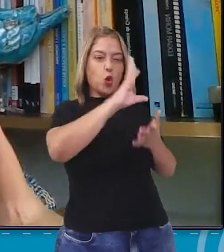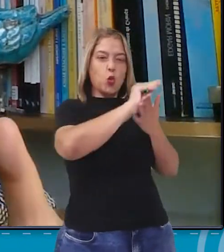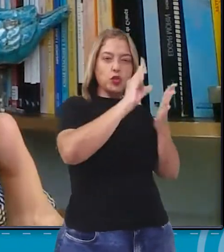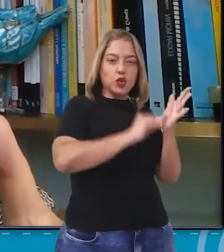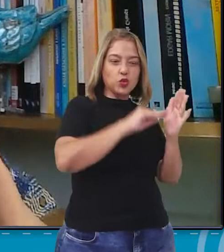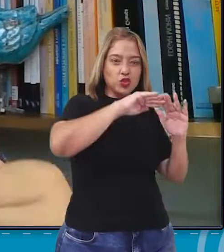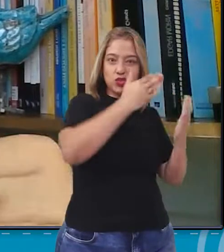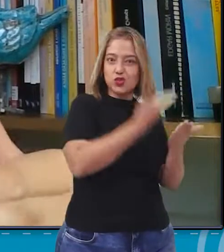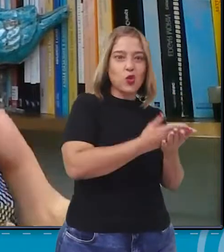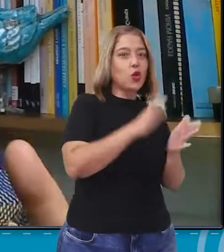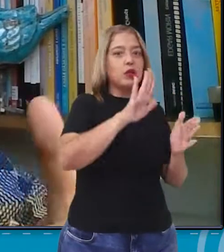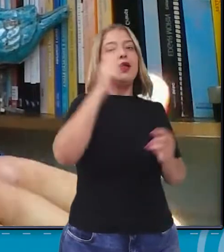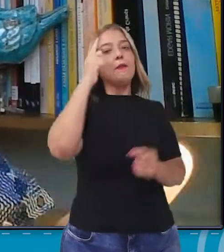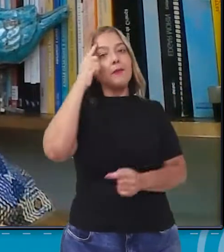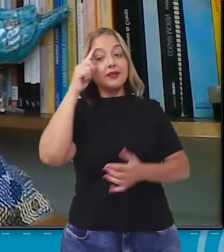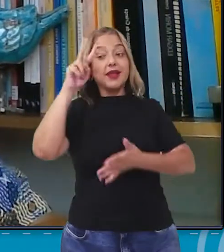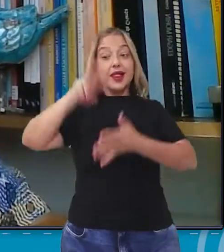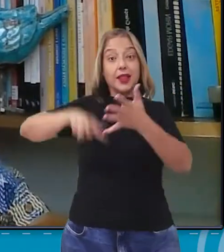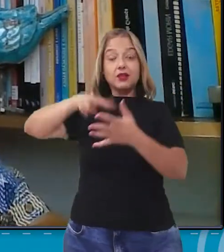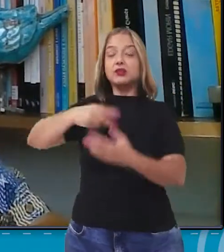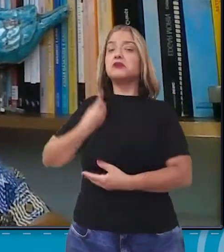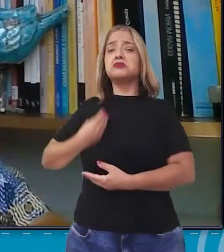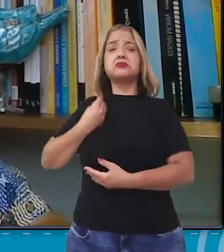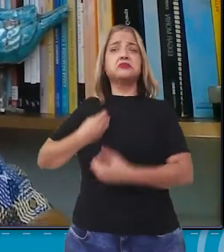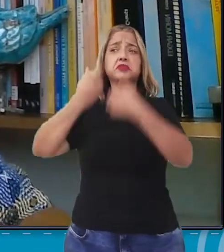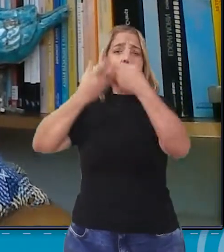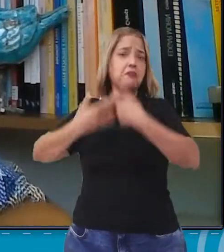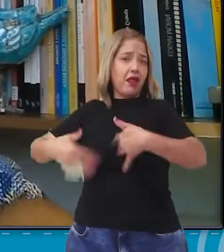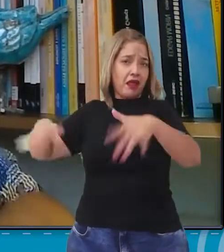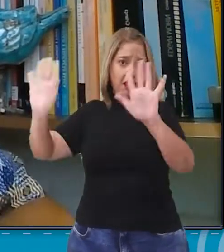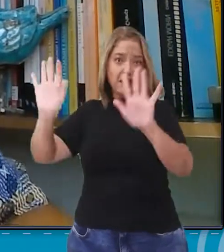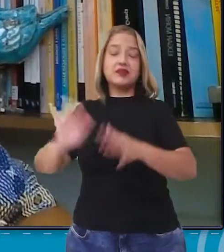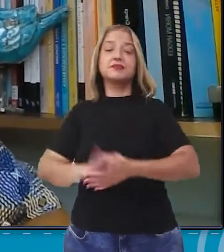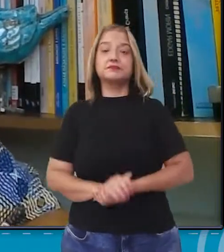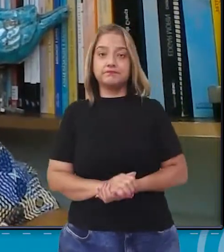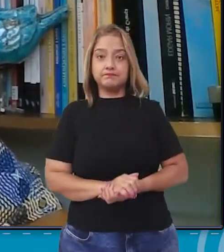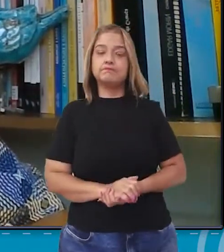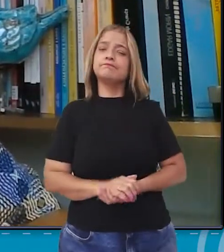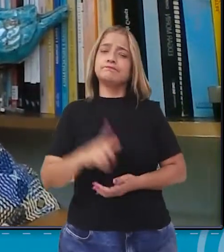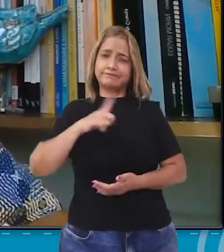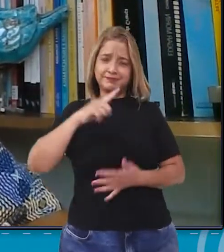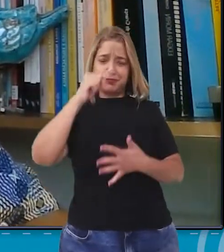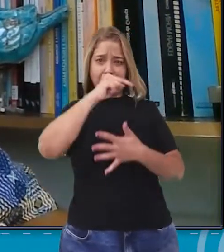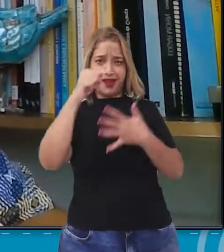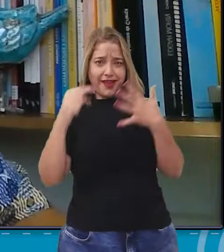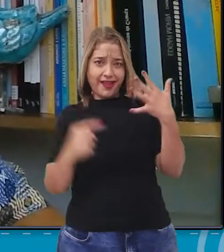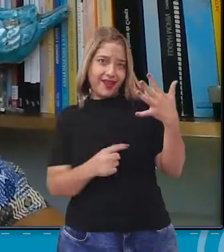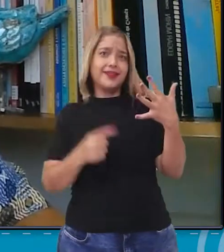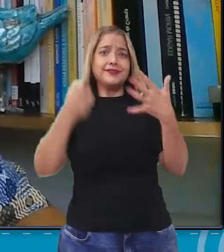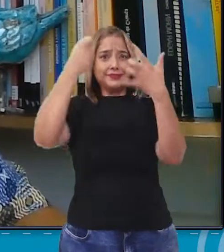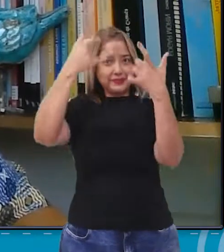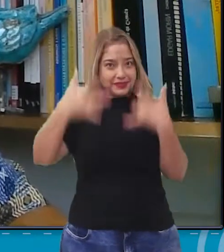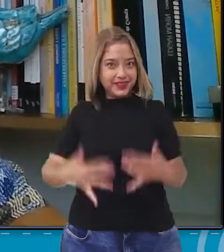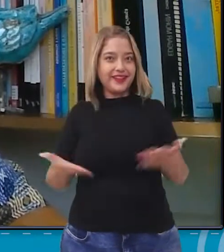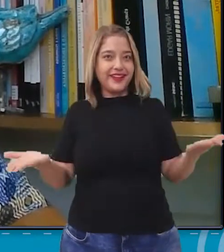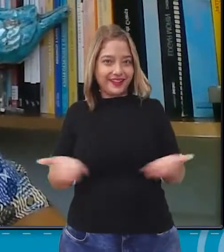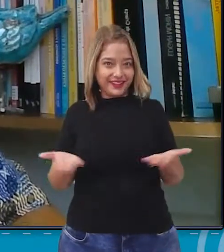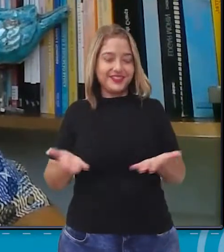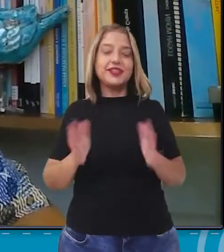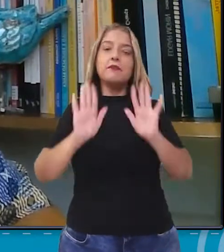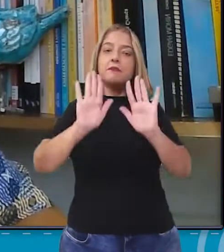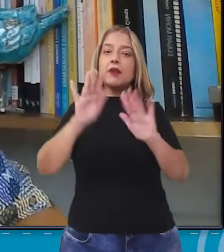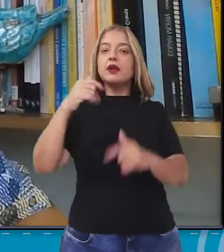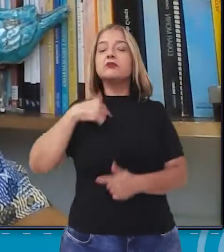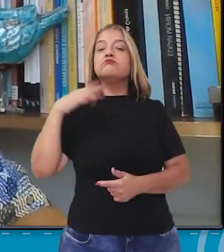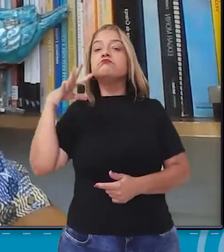e pensar a leitura e pensar o leitor para a vida. Bom, bastante coisa que a gente falou por aqui. Mas